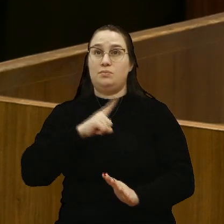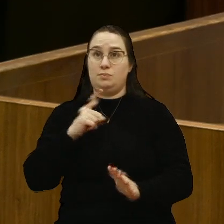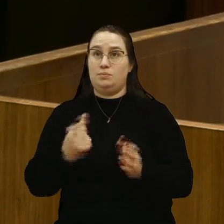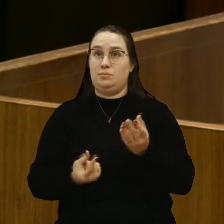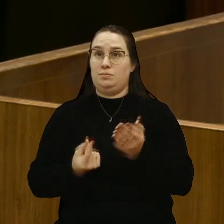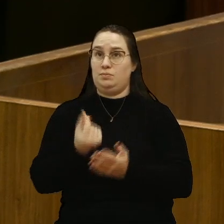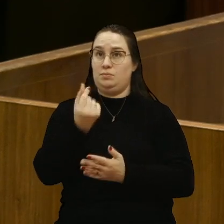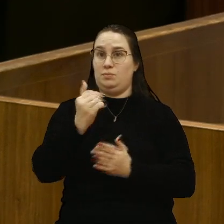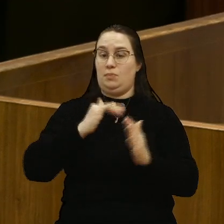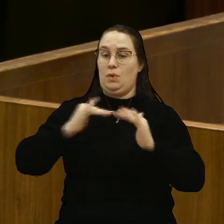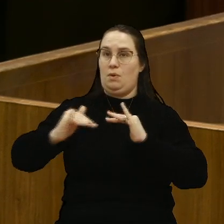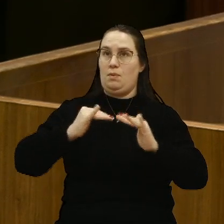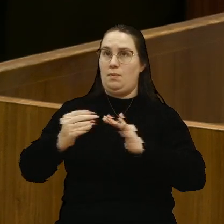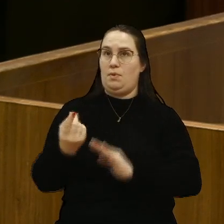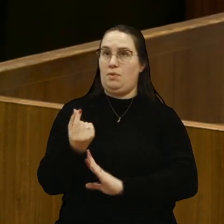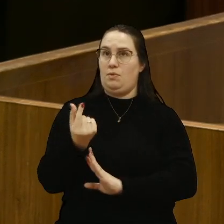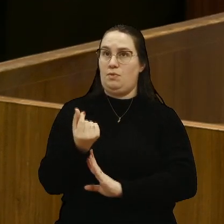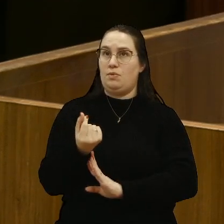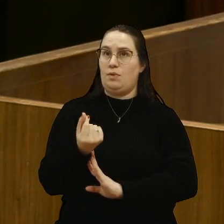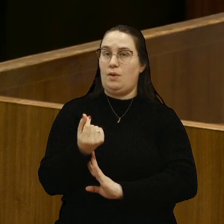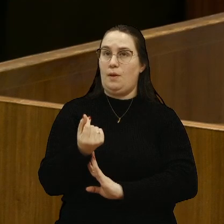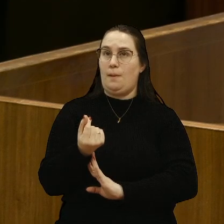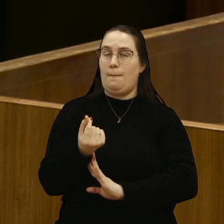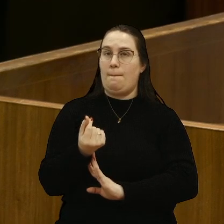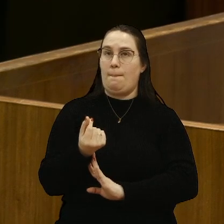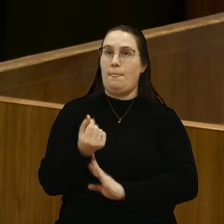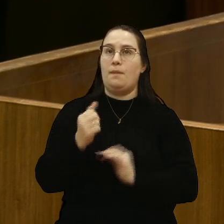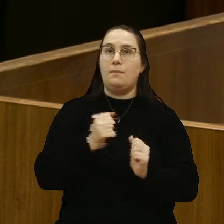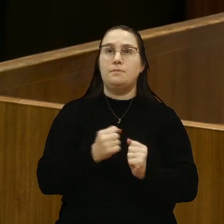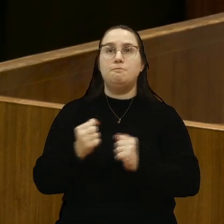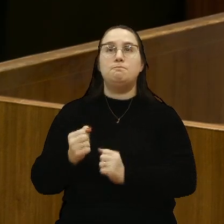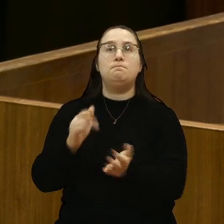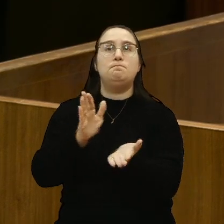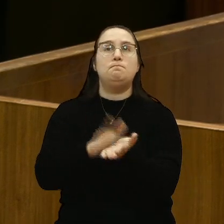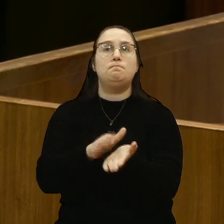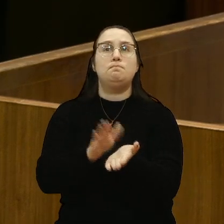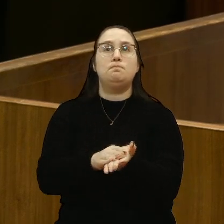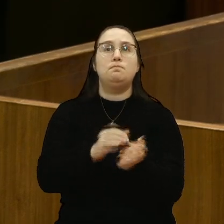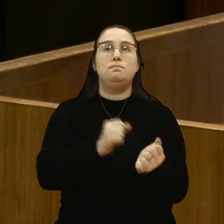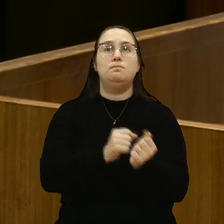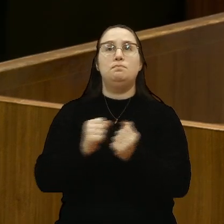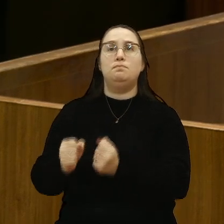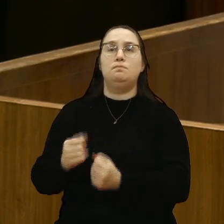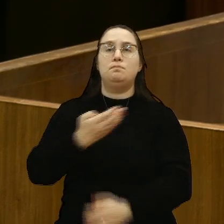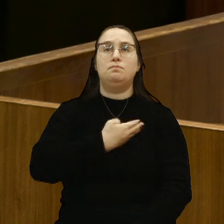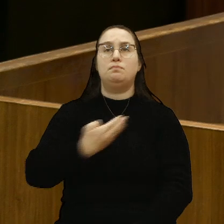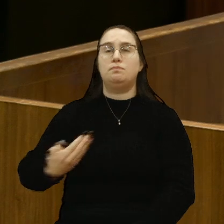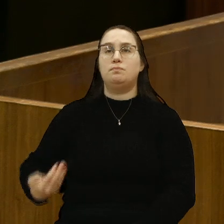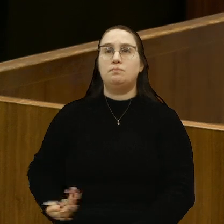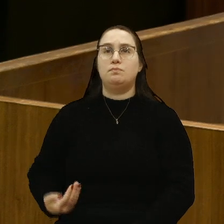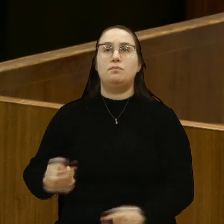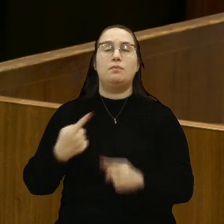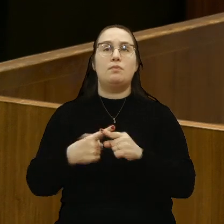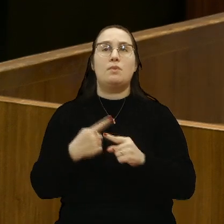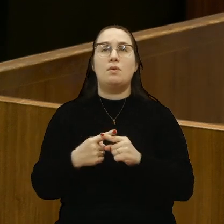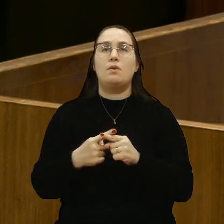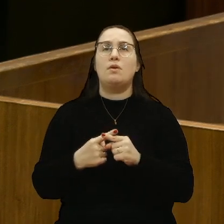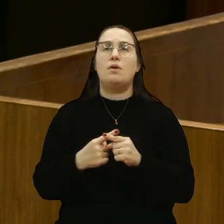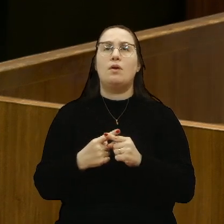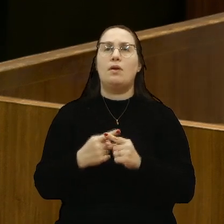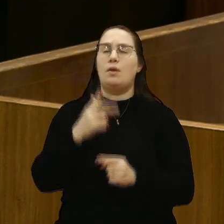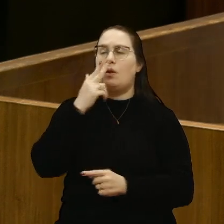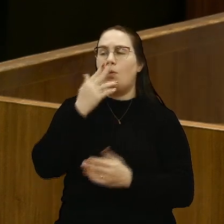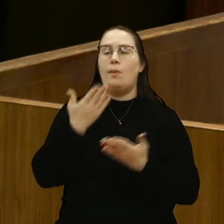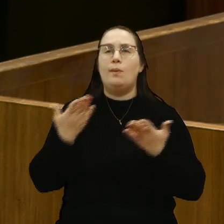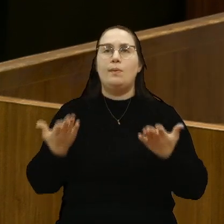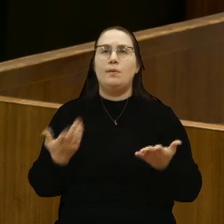receita, né? Nós também podemos cobrar isso do poder público, porque é a mesma coisa assim, colegas.